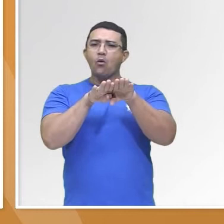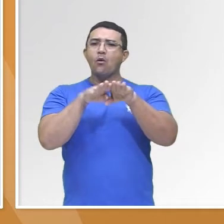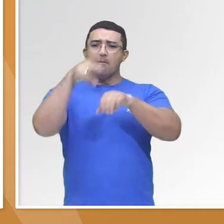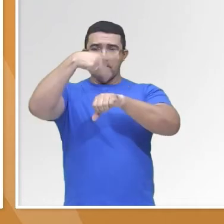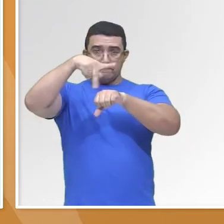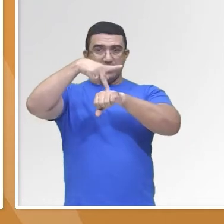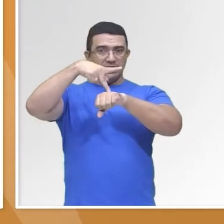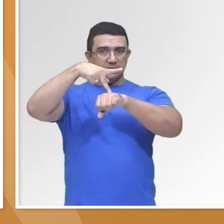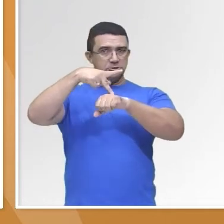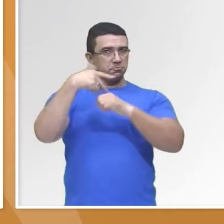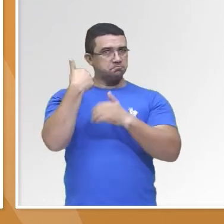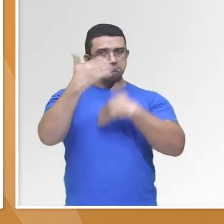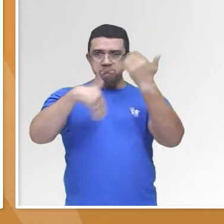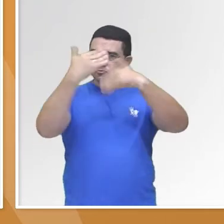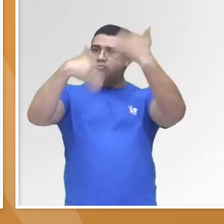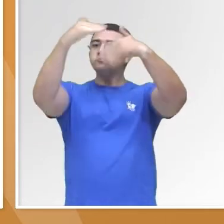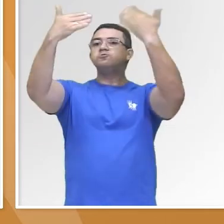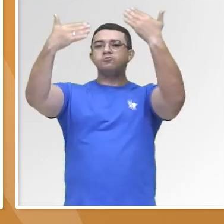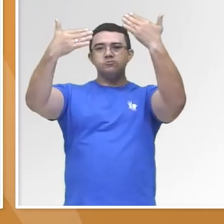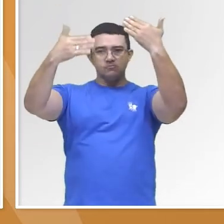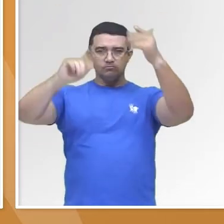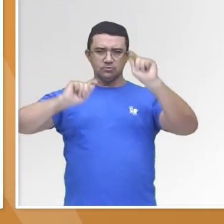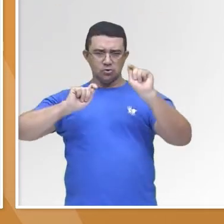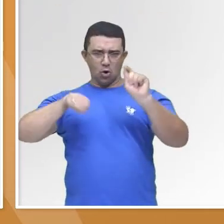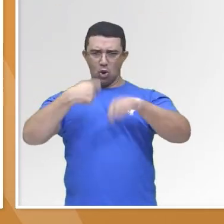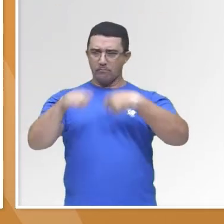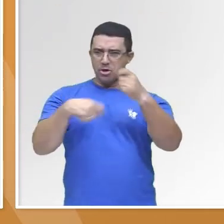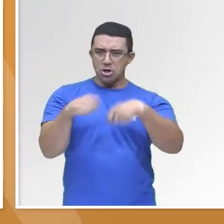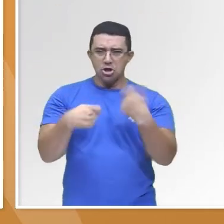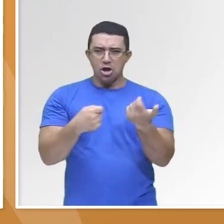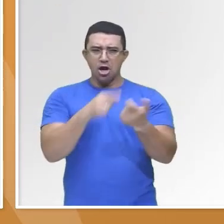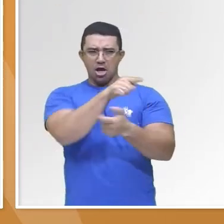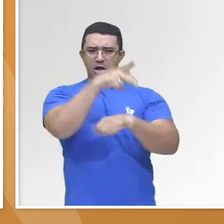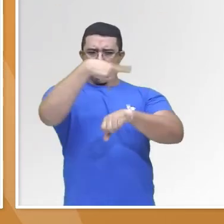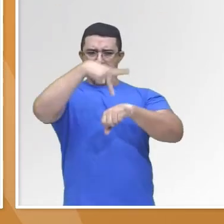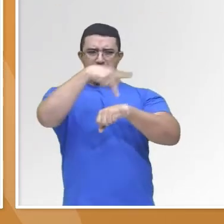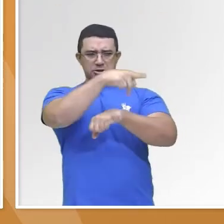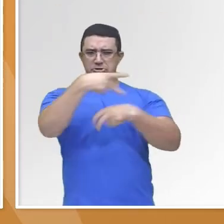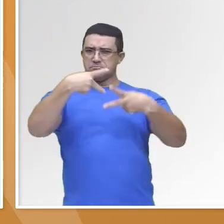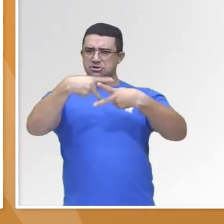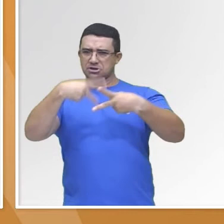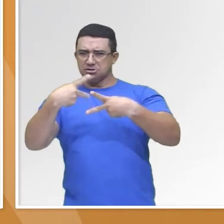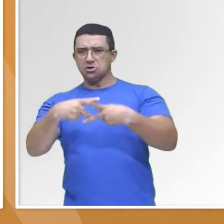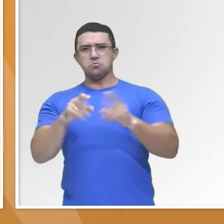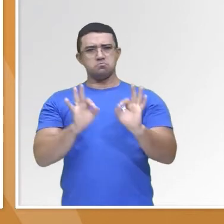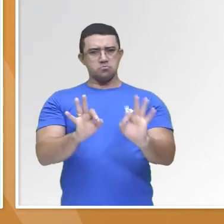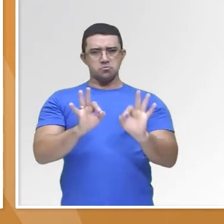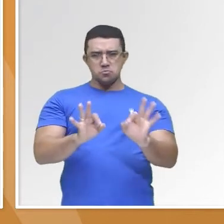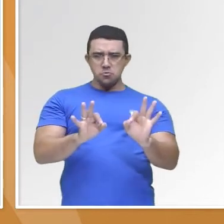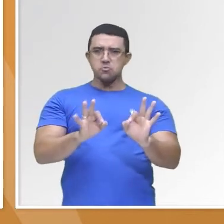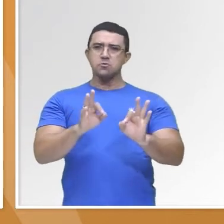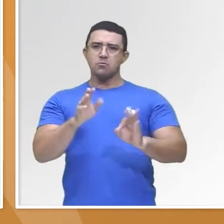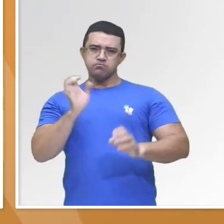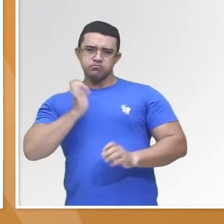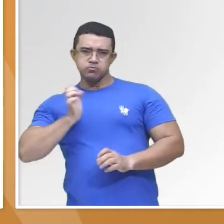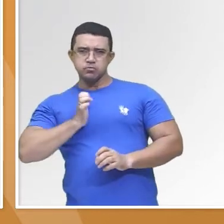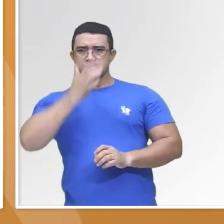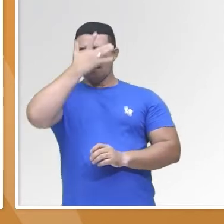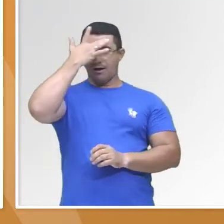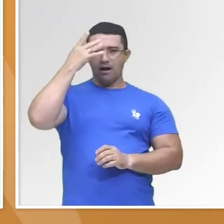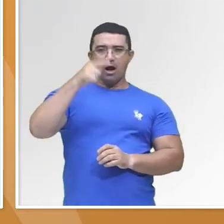Isso tudo envolve a questão econômica, a forma como o país é administrado, tá? Vale lembrar que esses